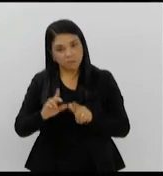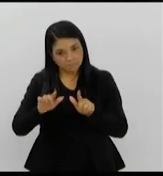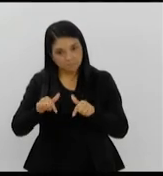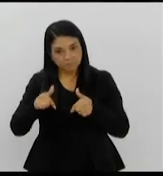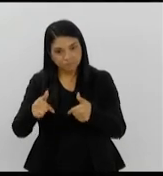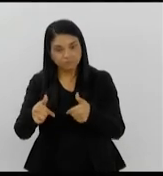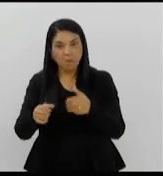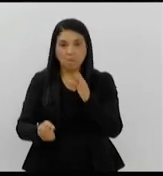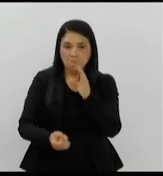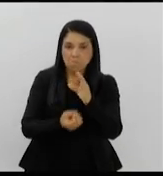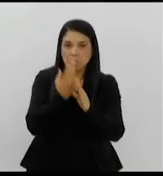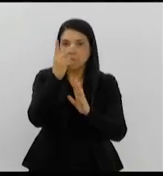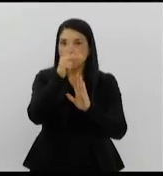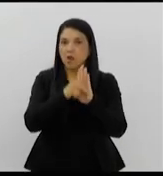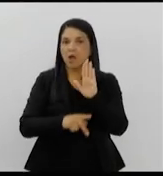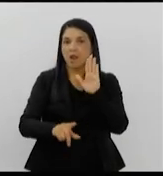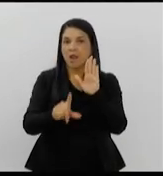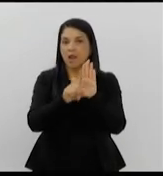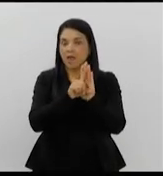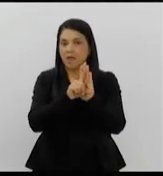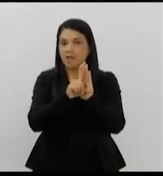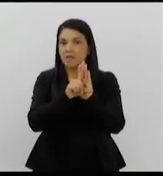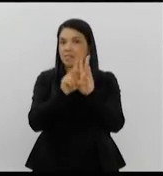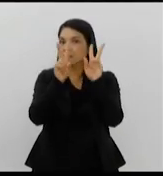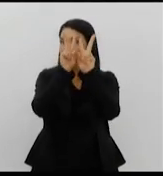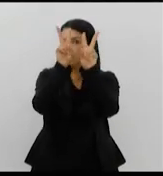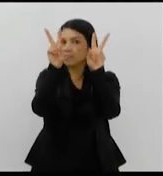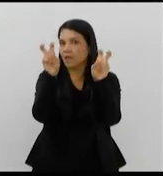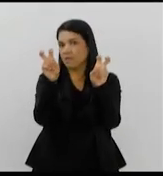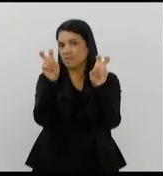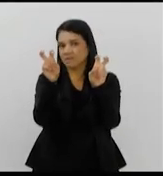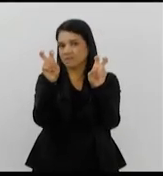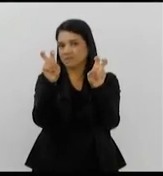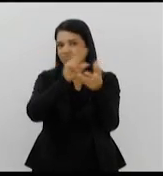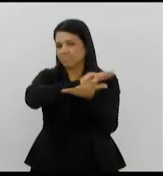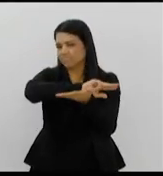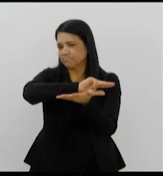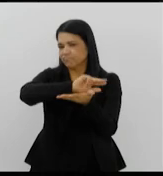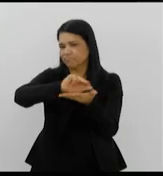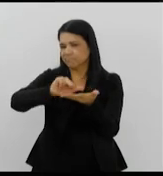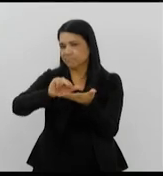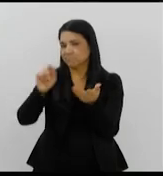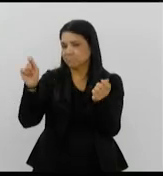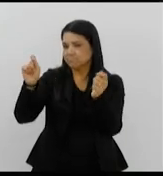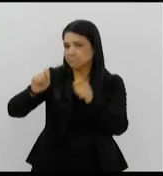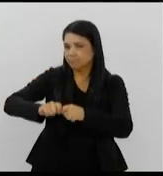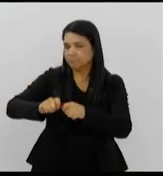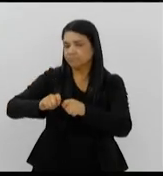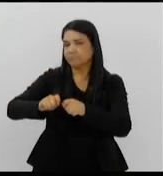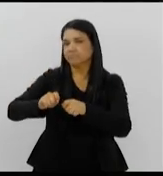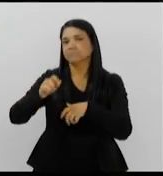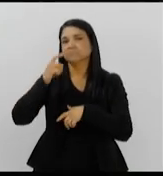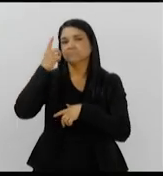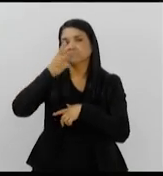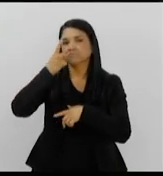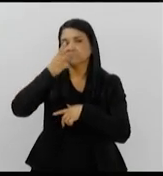produzindo projetos de leis, de temas que são de sua competência